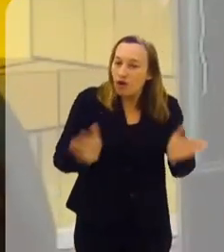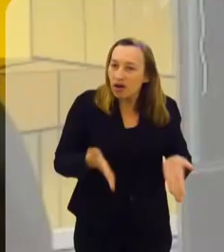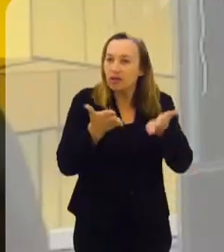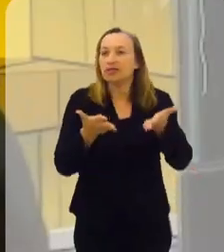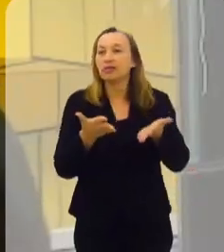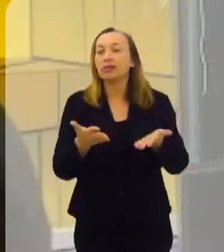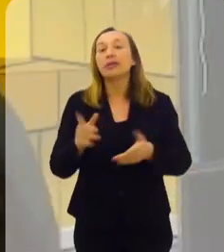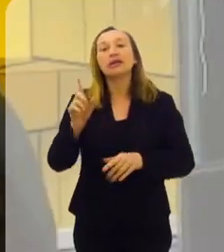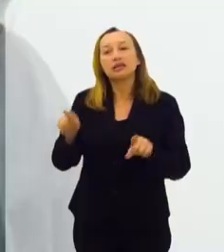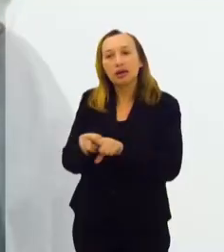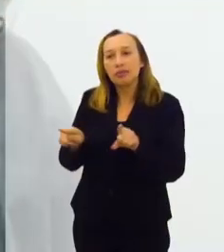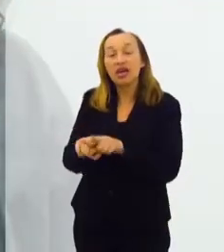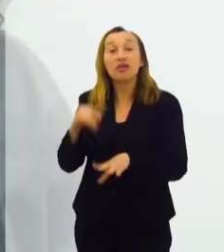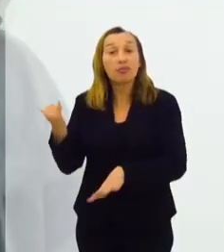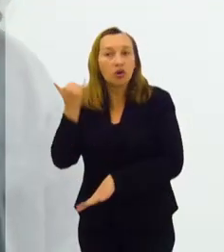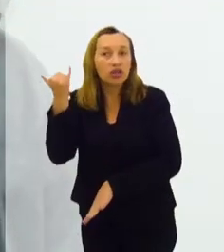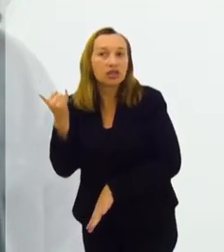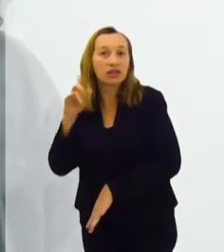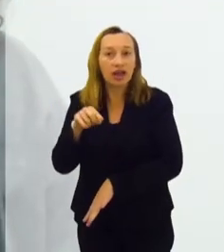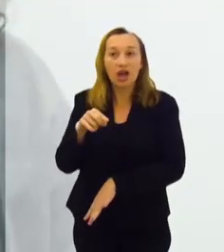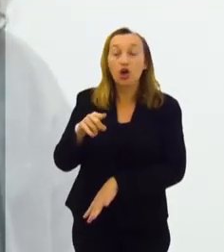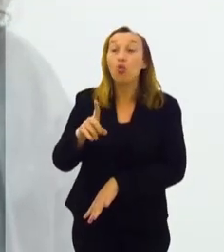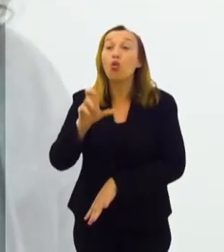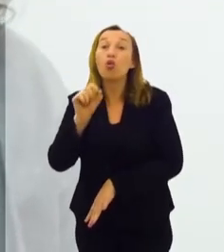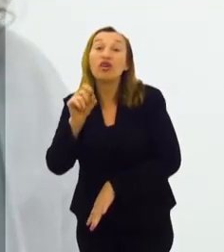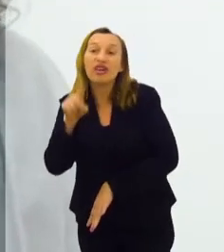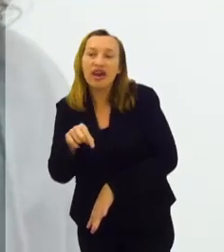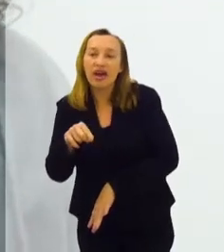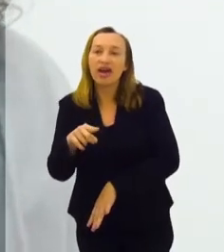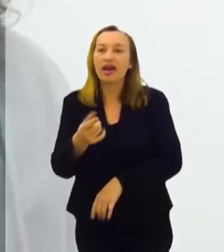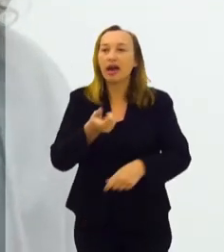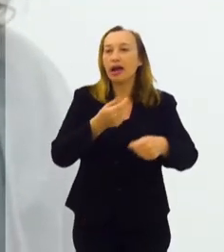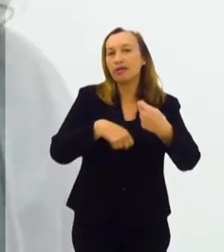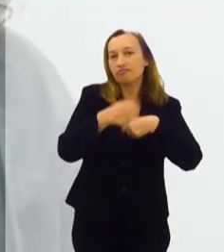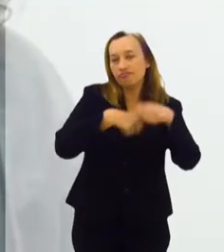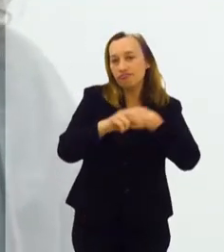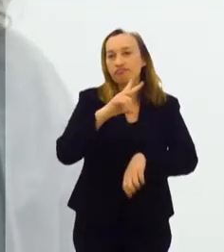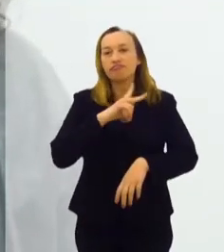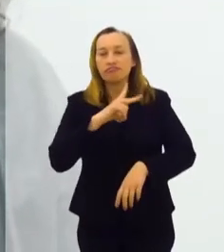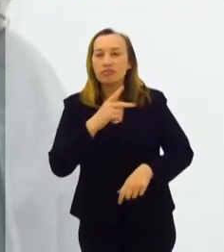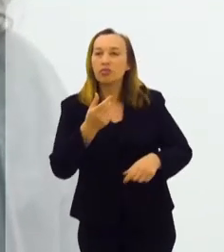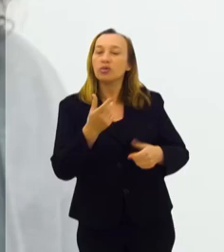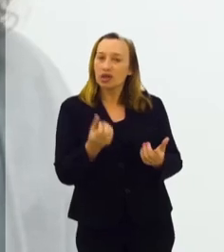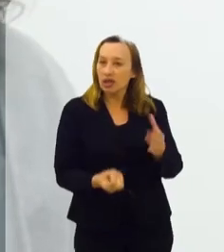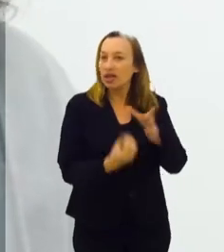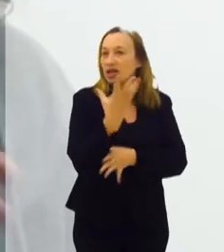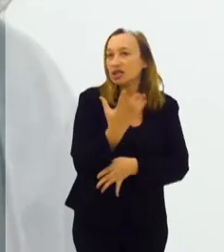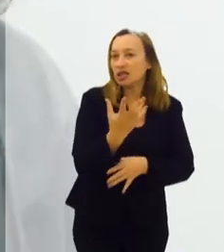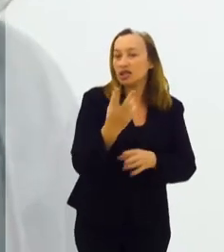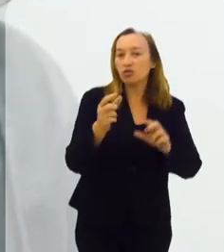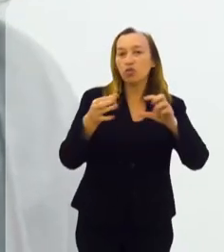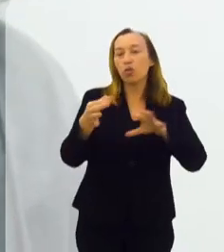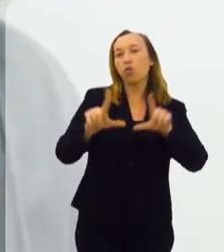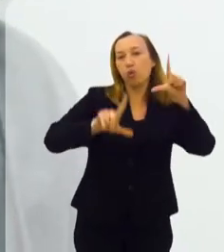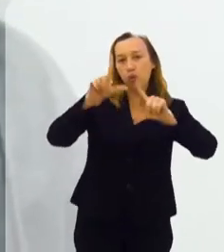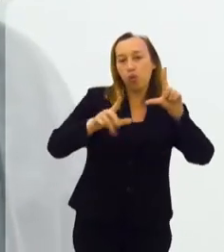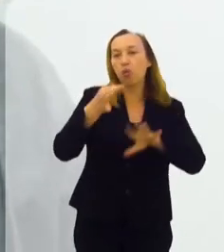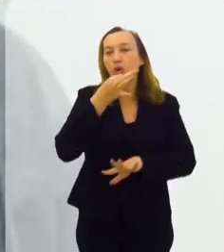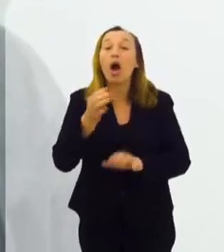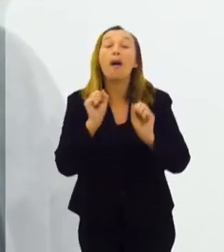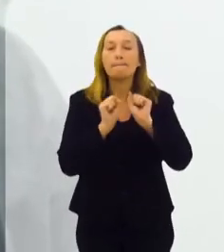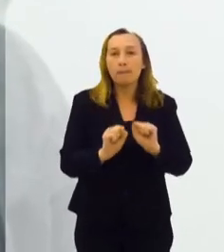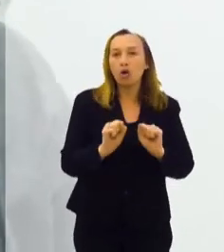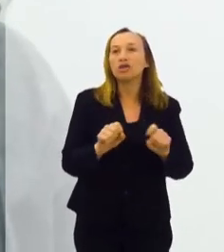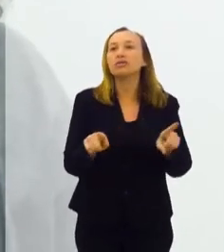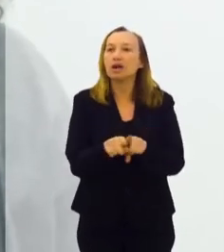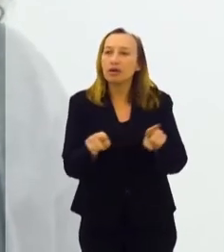ser estimulado. E tem um ponto importante aí também, né? Do que a própria economia criativa, os setores, o audiovisual podem